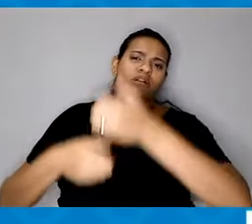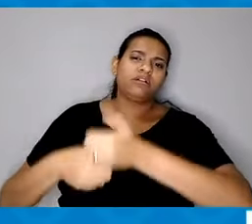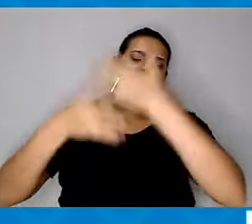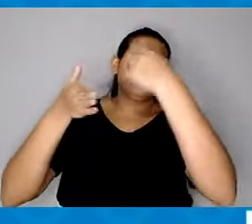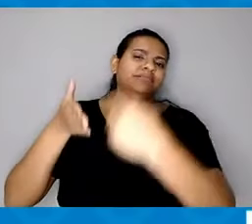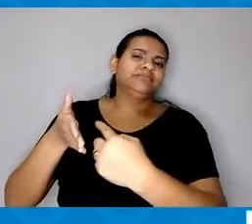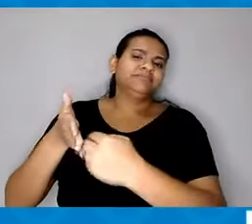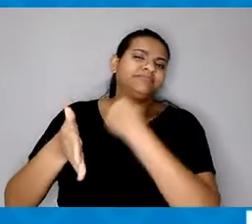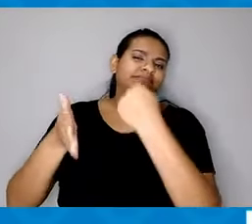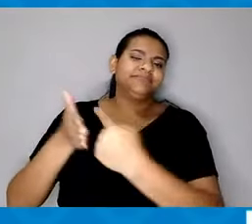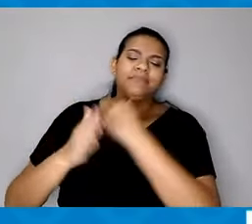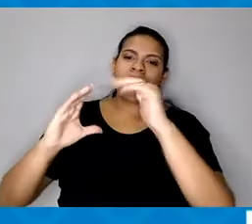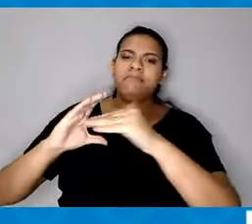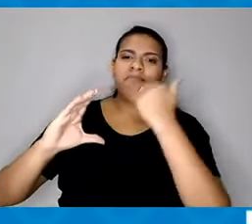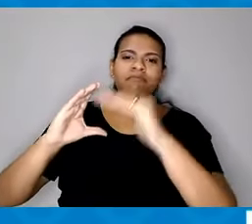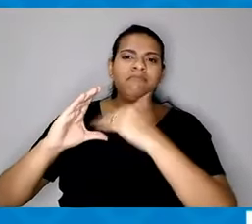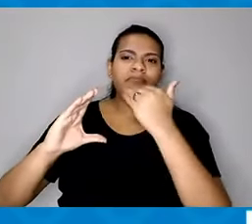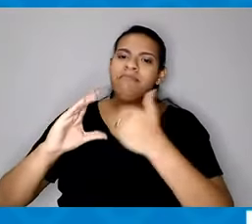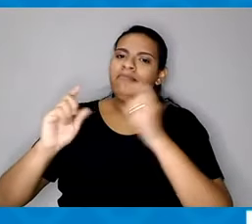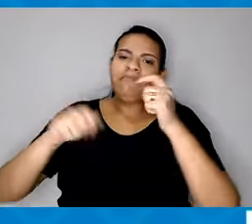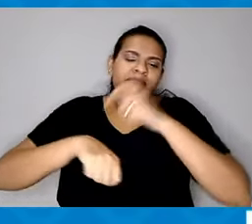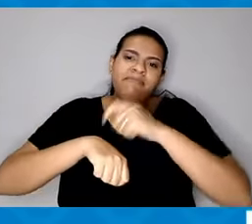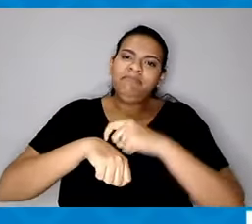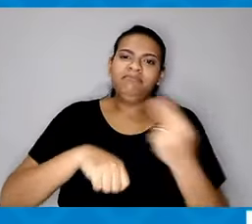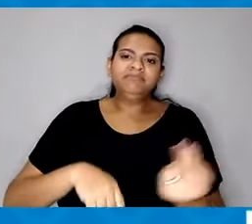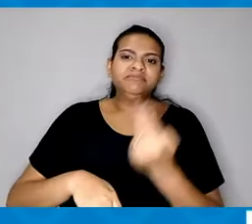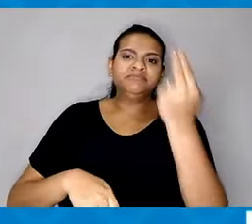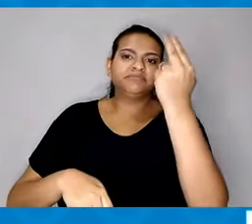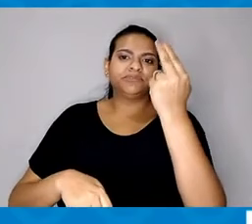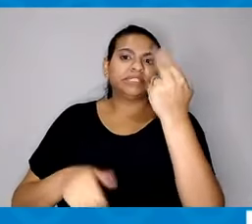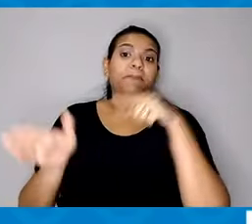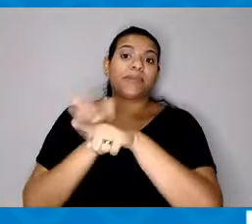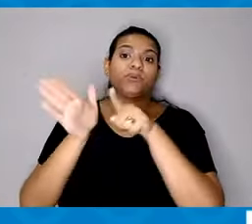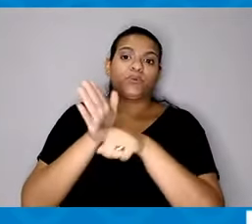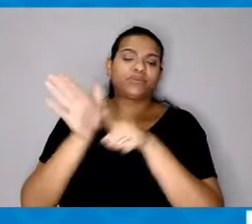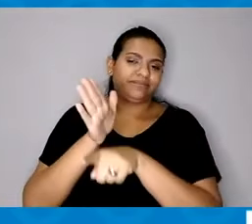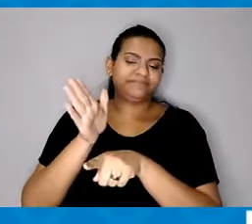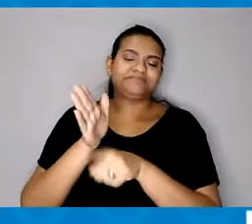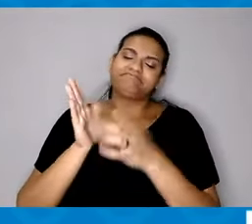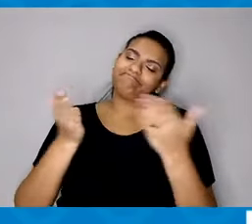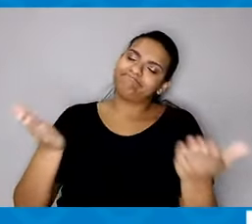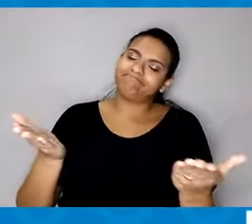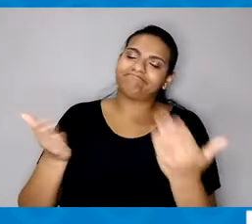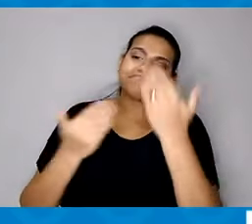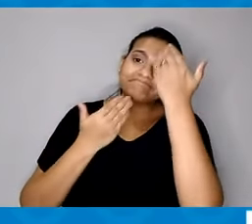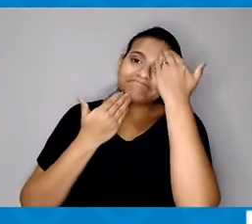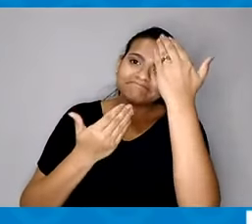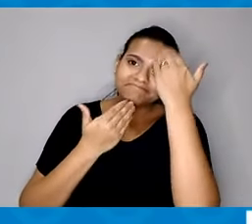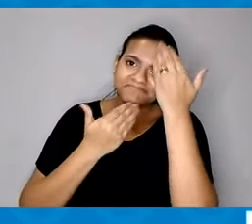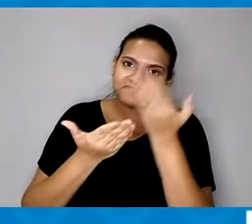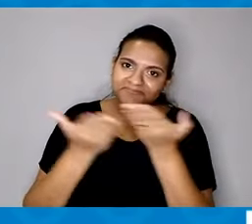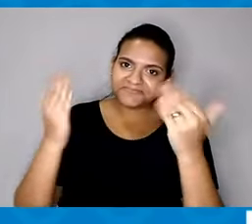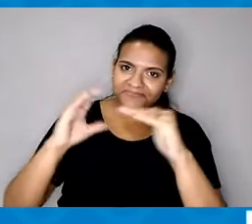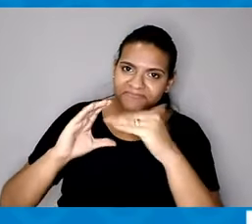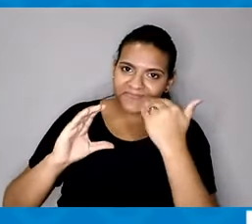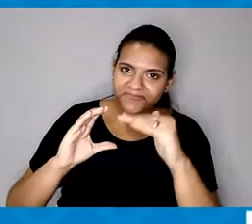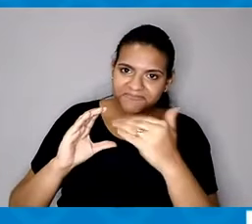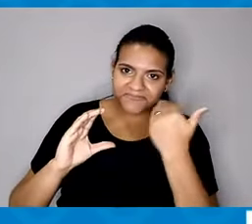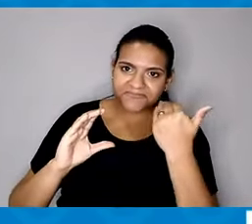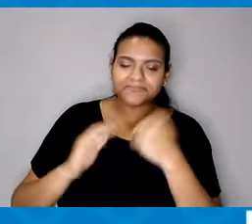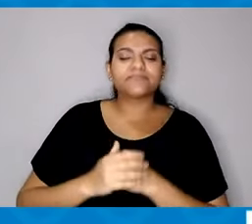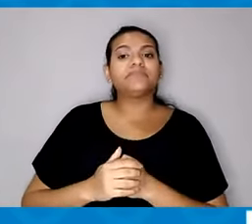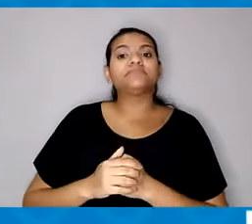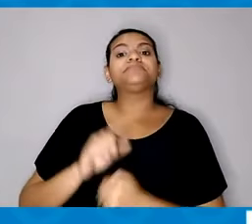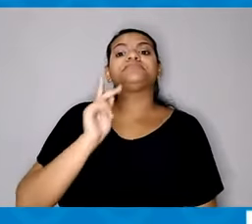para trazer todas, não temos tempo suficiente, mas eu agradeço a todos que têm participado. Tem o